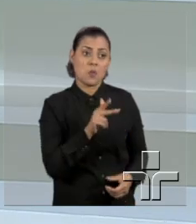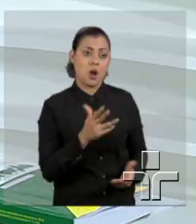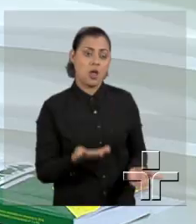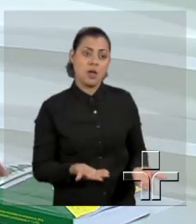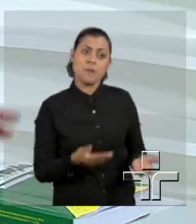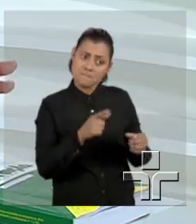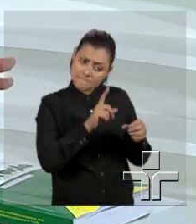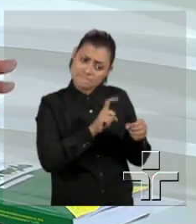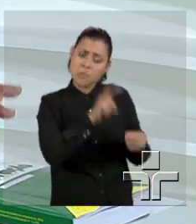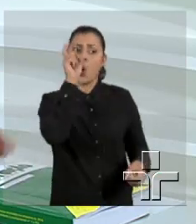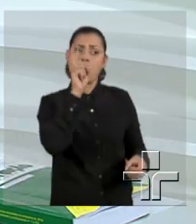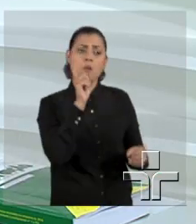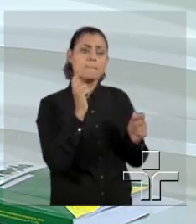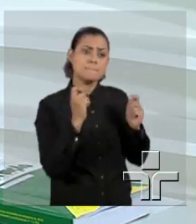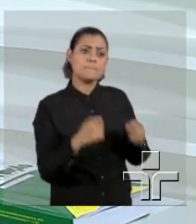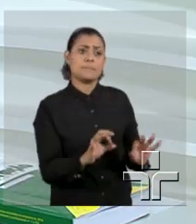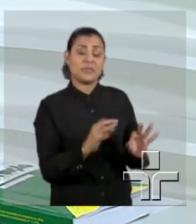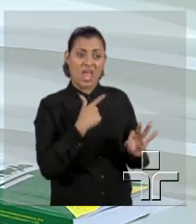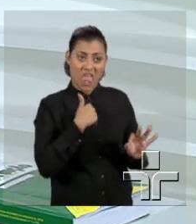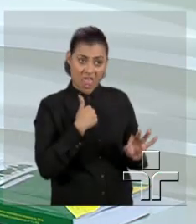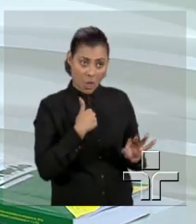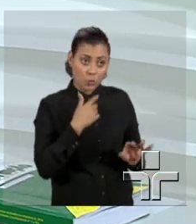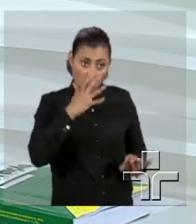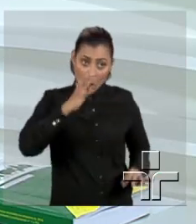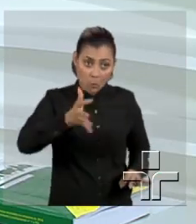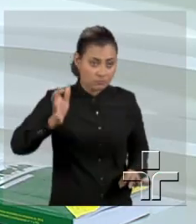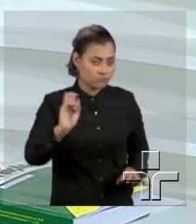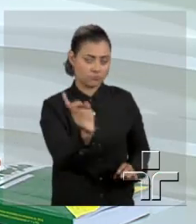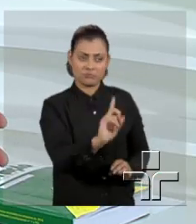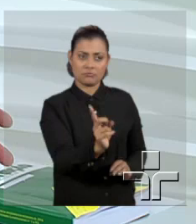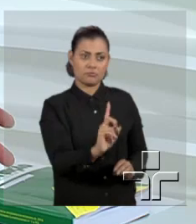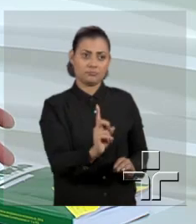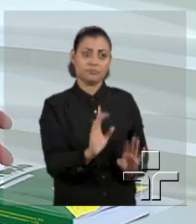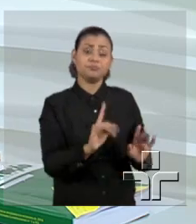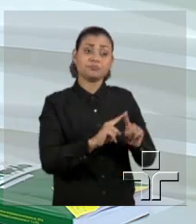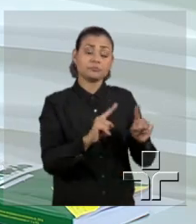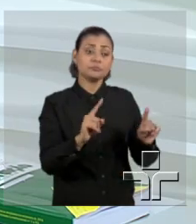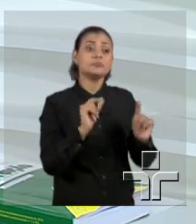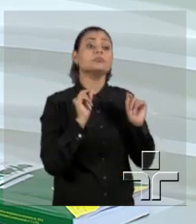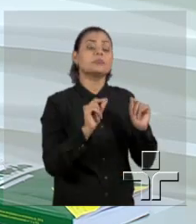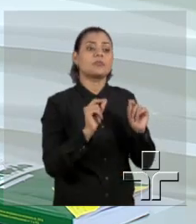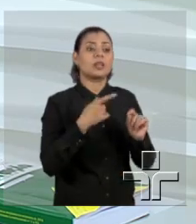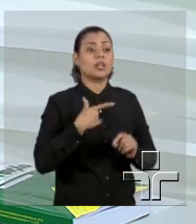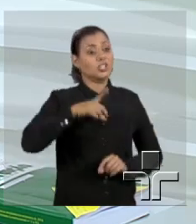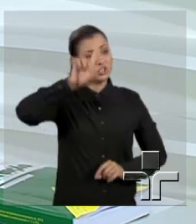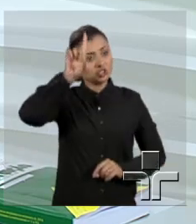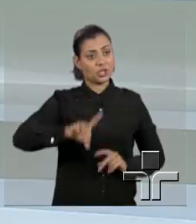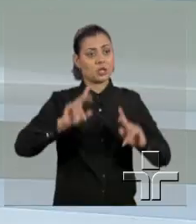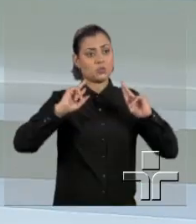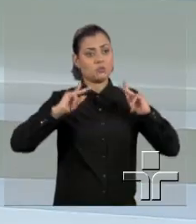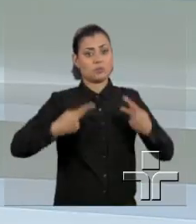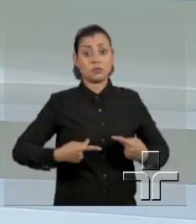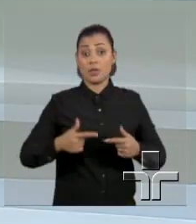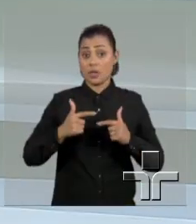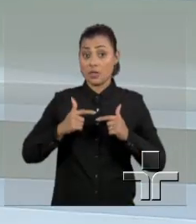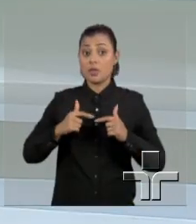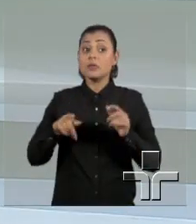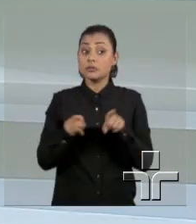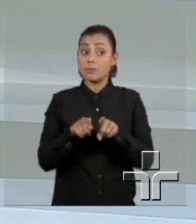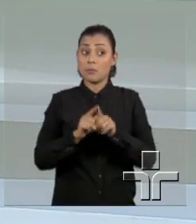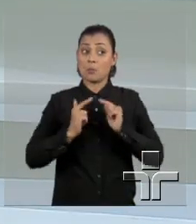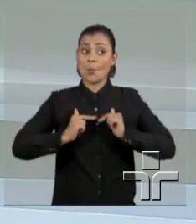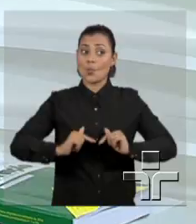etc. Embora eu não esteja acusando ninguém de subserviência. Prevalência dos direitos humanos. Impessoalidade?